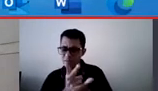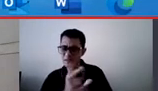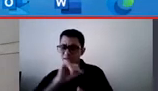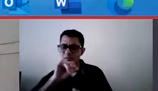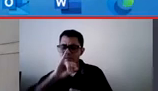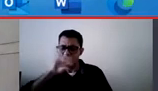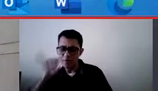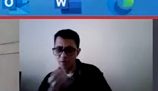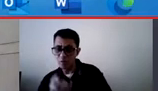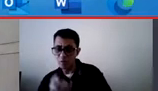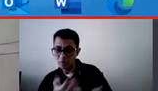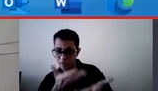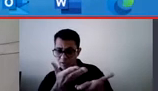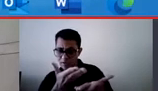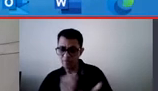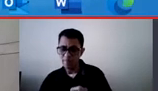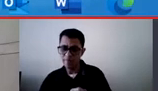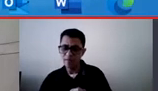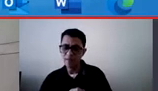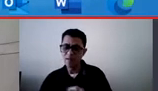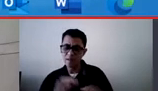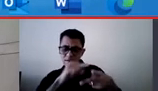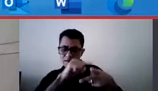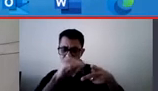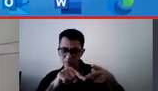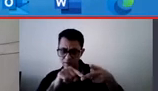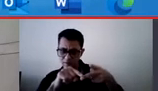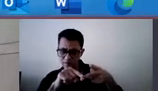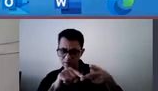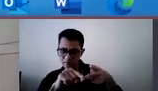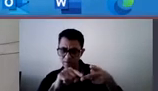chance. E dentro dessas